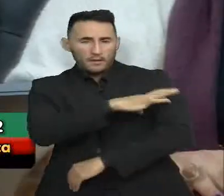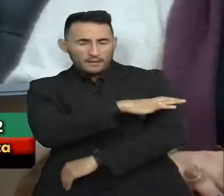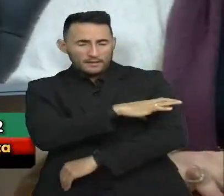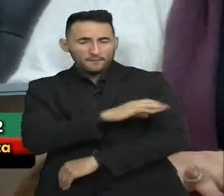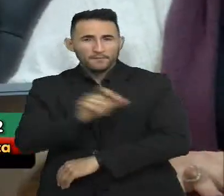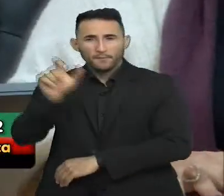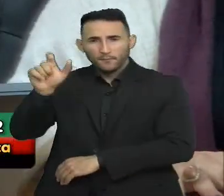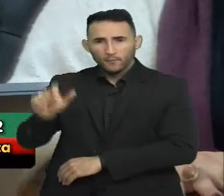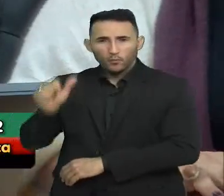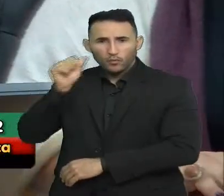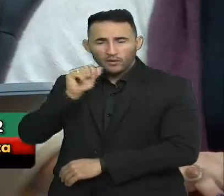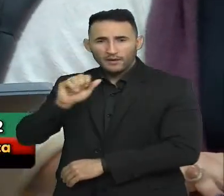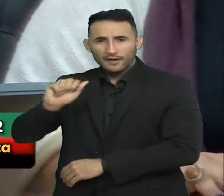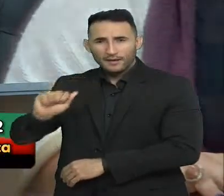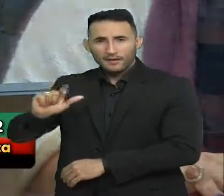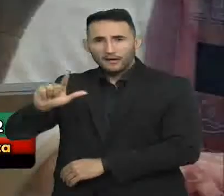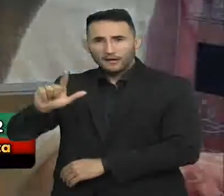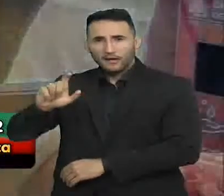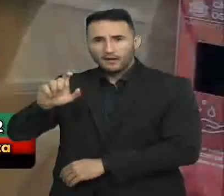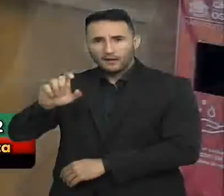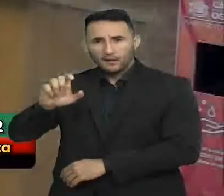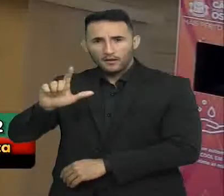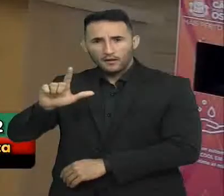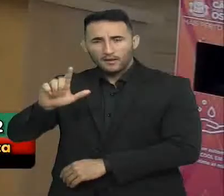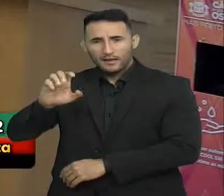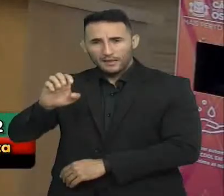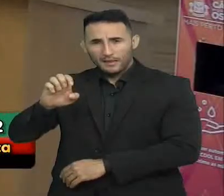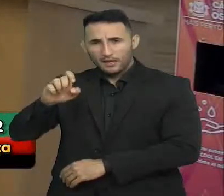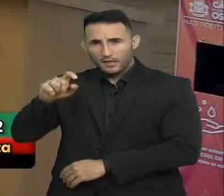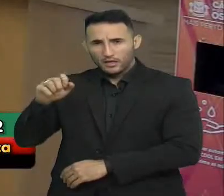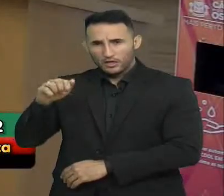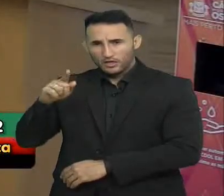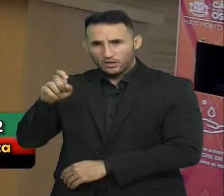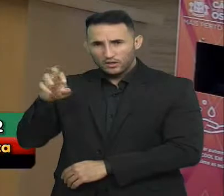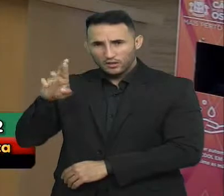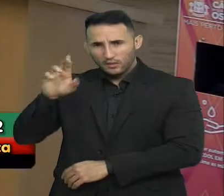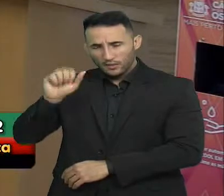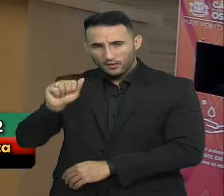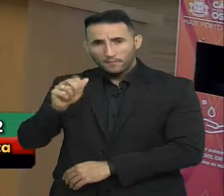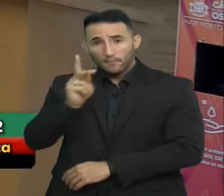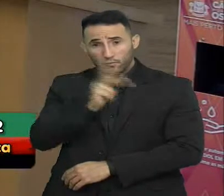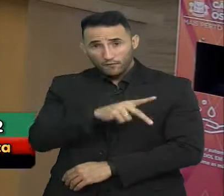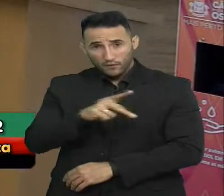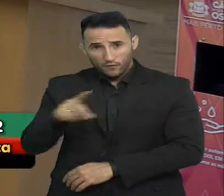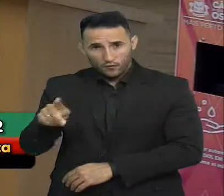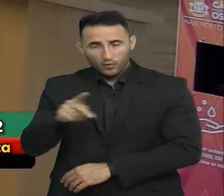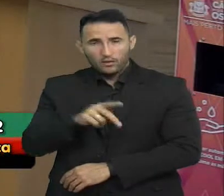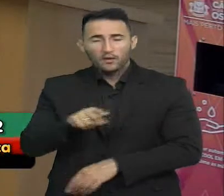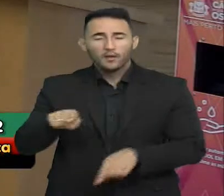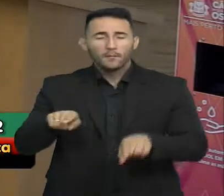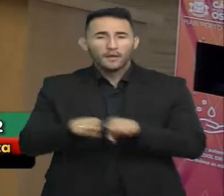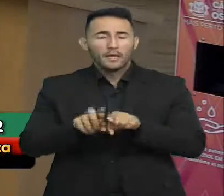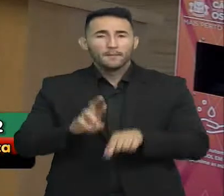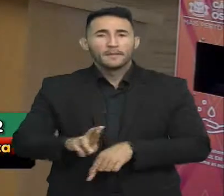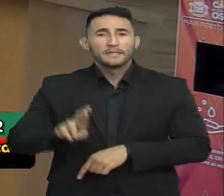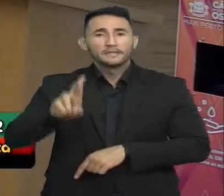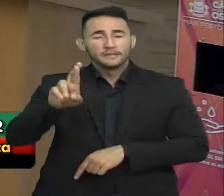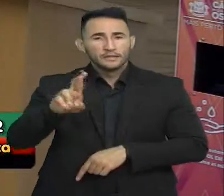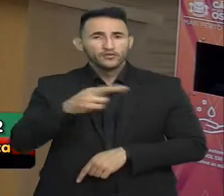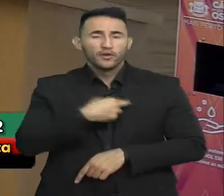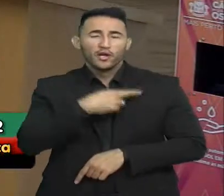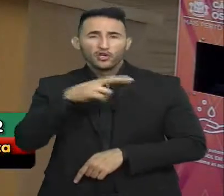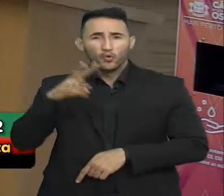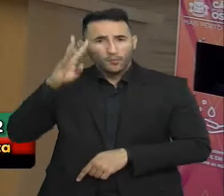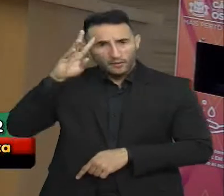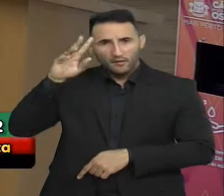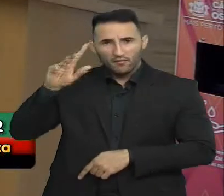Alexandra Vicentini dos Santos, que é professora, representando o Templo de Umbanda, Caboclo Pena Verde.